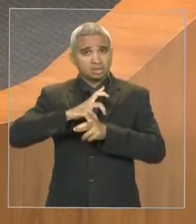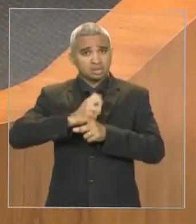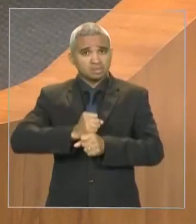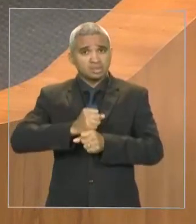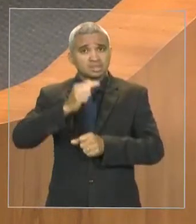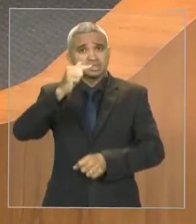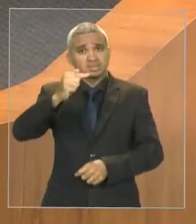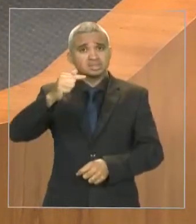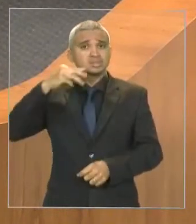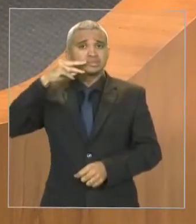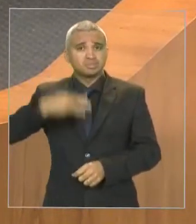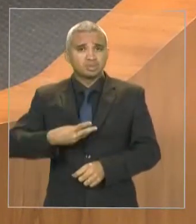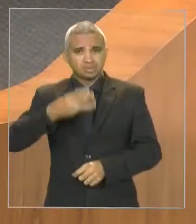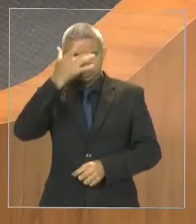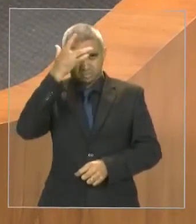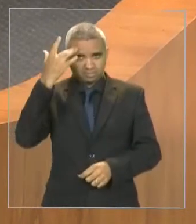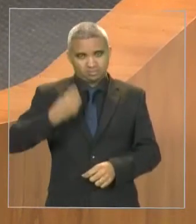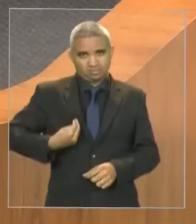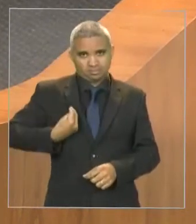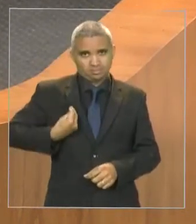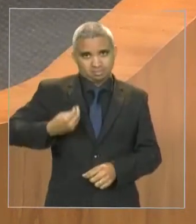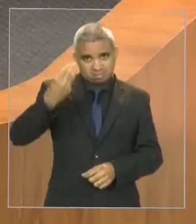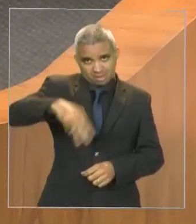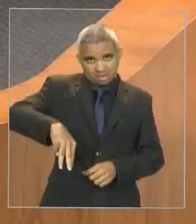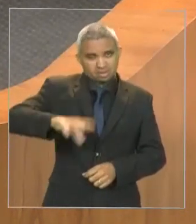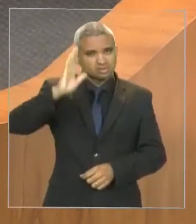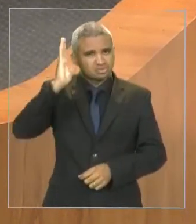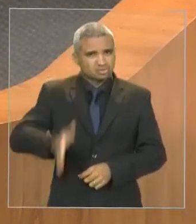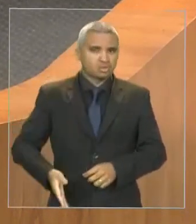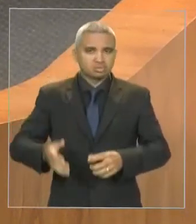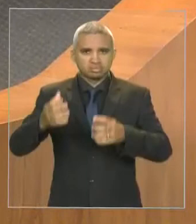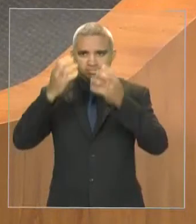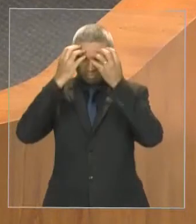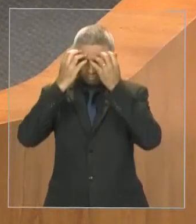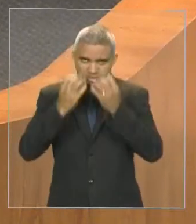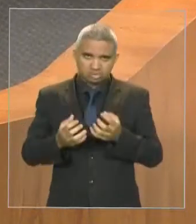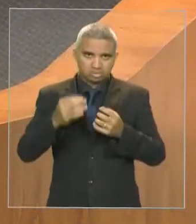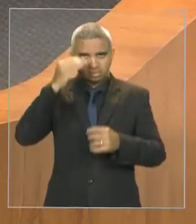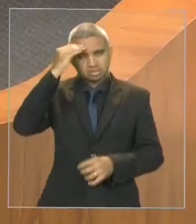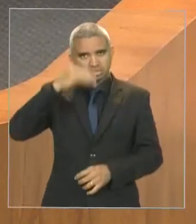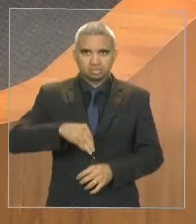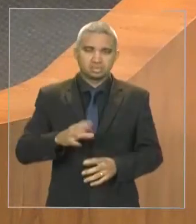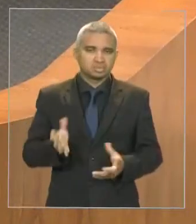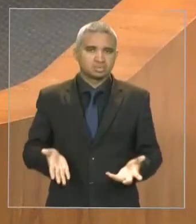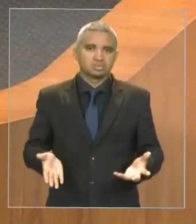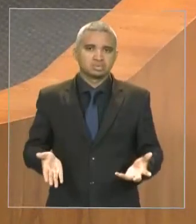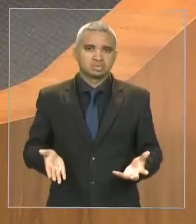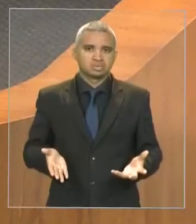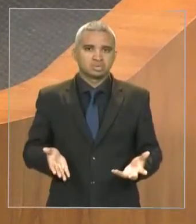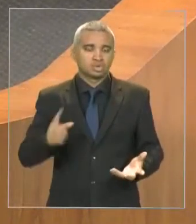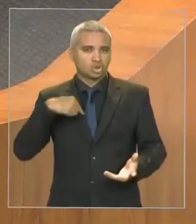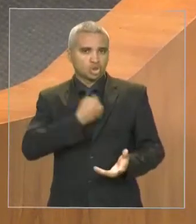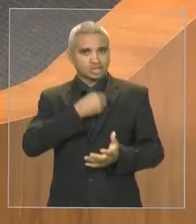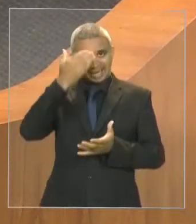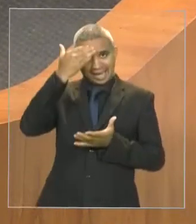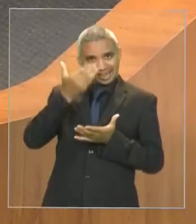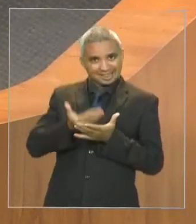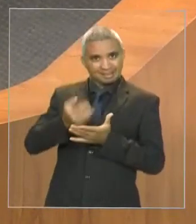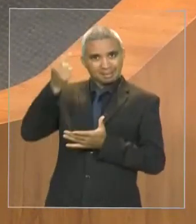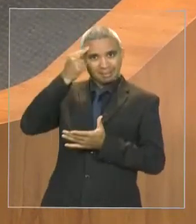maranhenses que já estão cansados, já foram enganados ao longo do tempo e acreditaram numa mudança que não